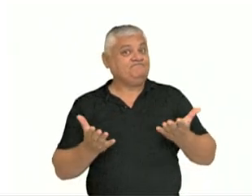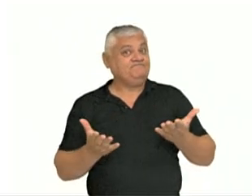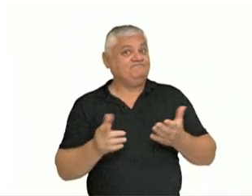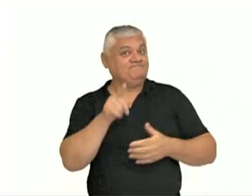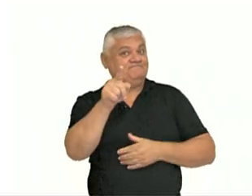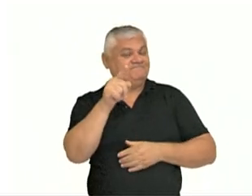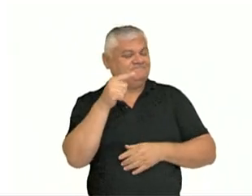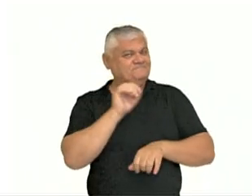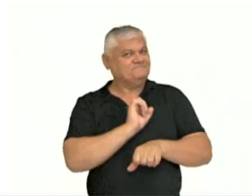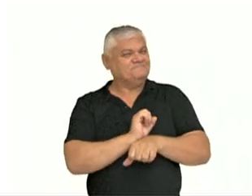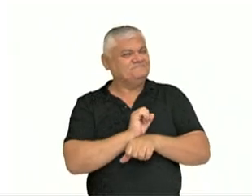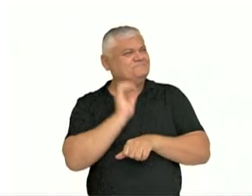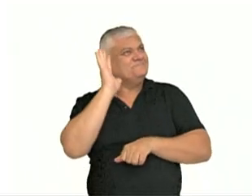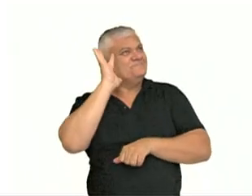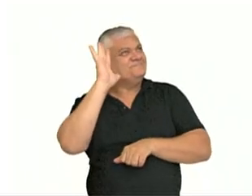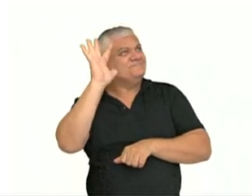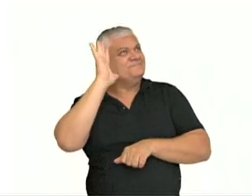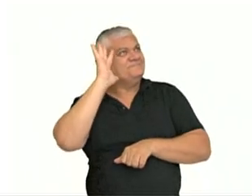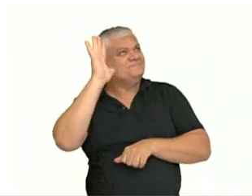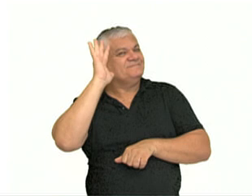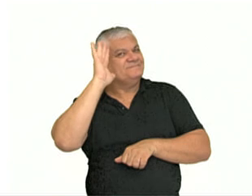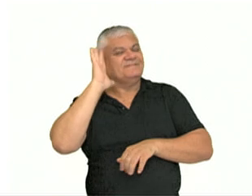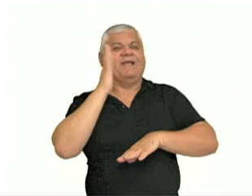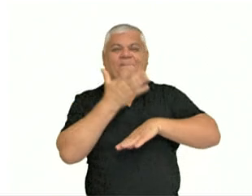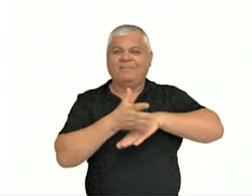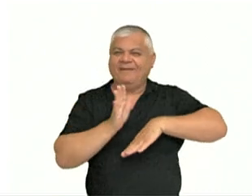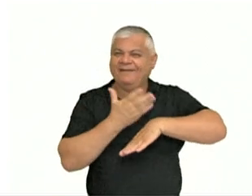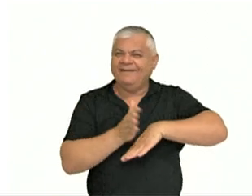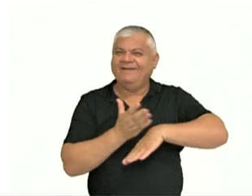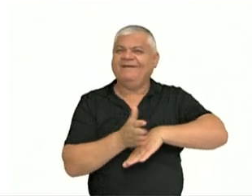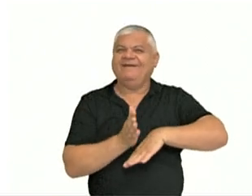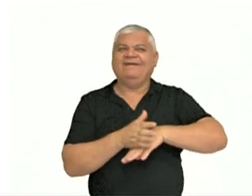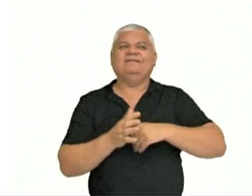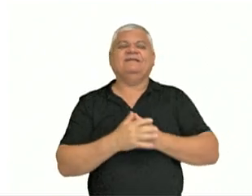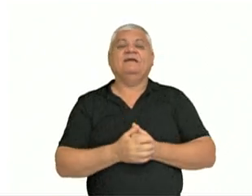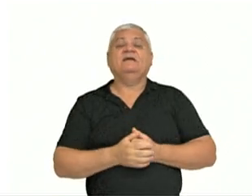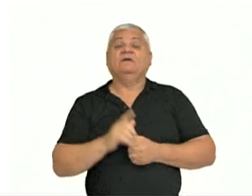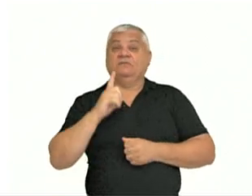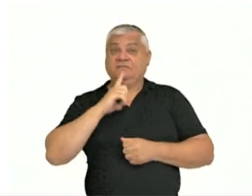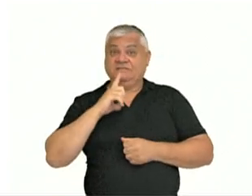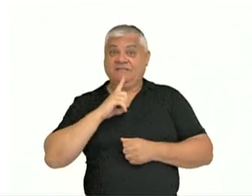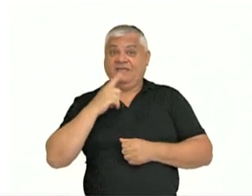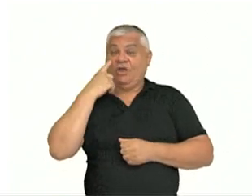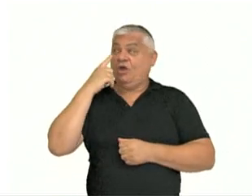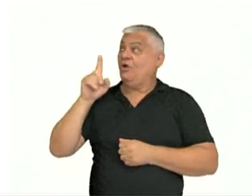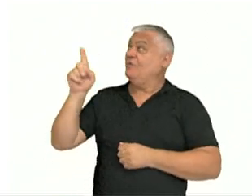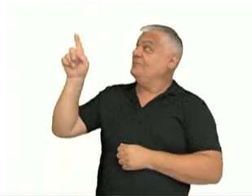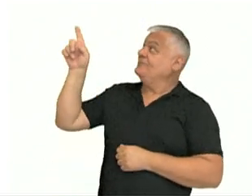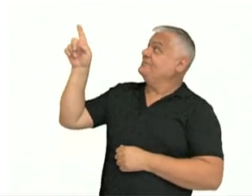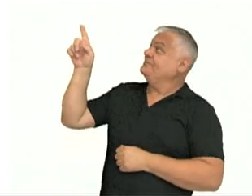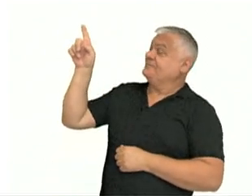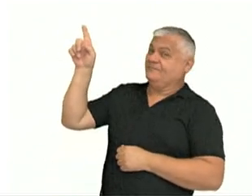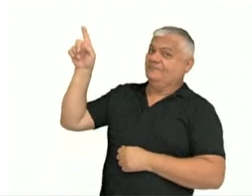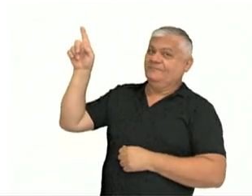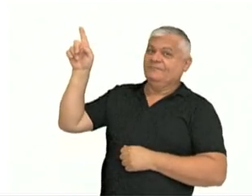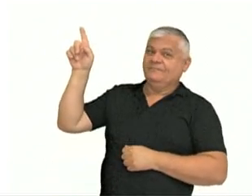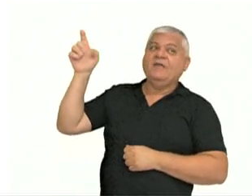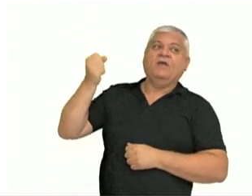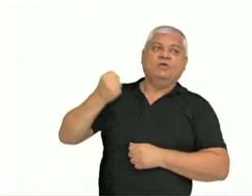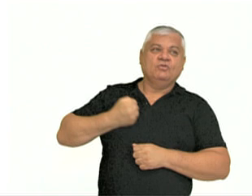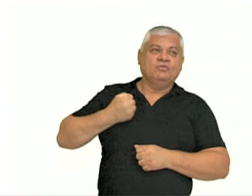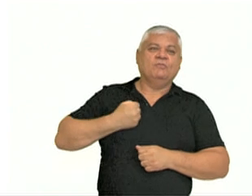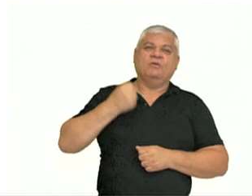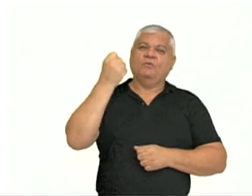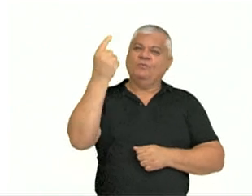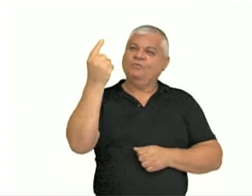E aí chegou aquele momento de dar uma praticada. Então, nós temos aqui uma imagem na qual temos